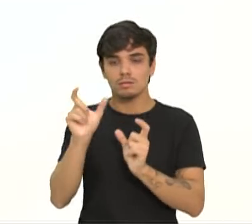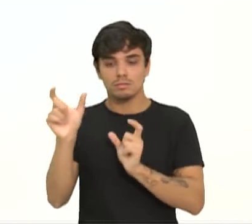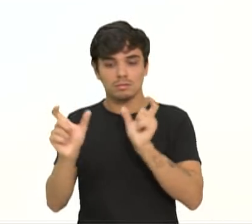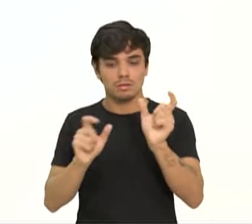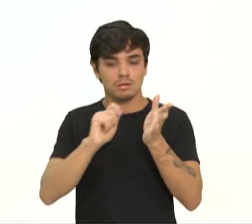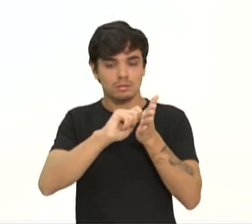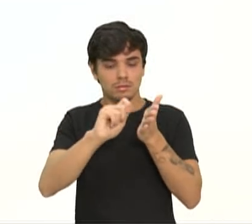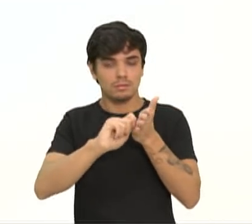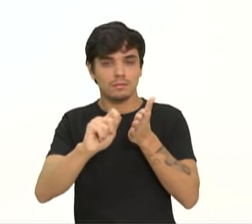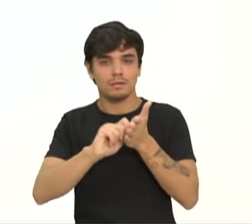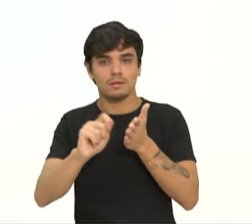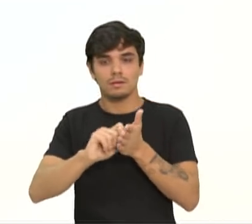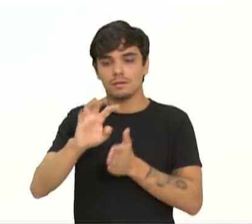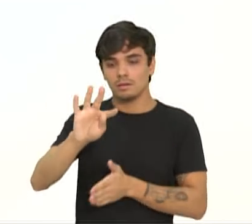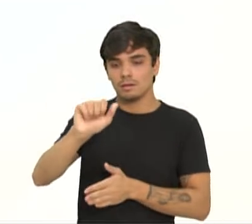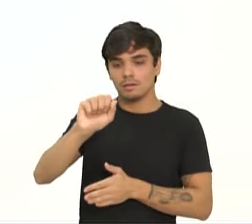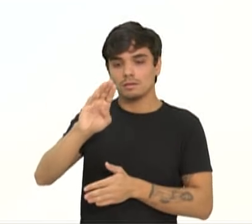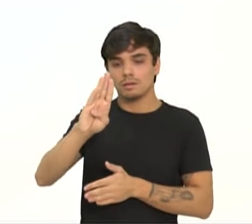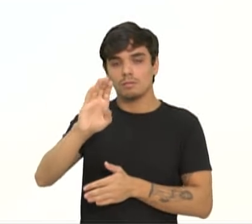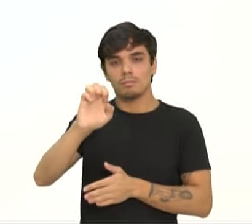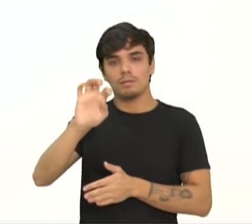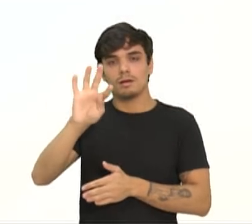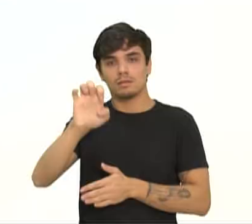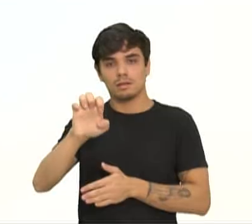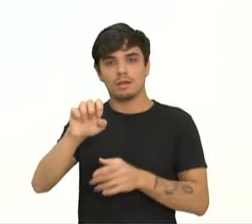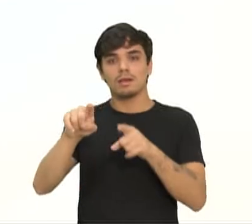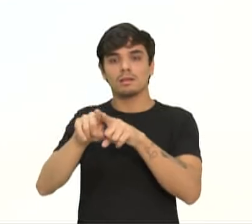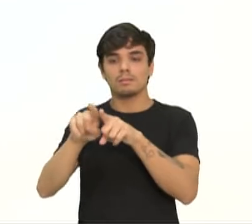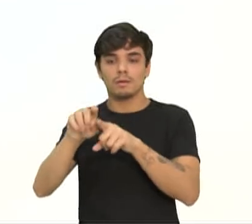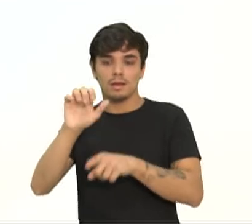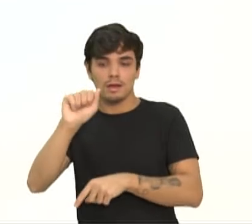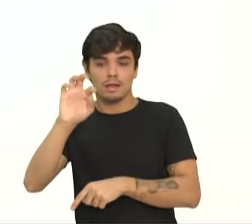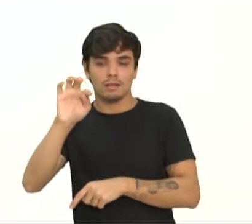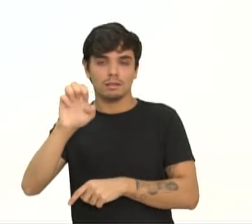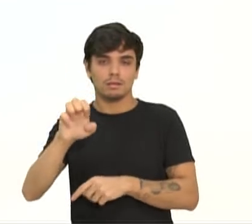de Taubaté e até. A que conclusão você